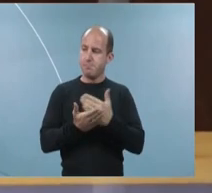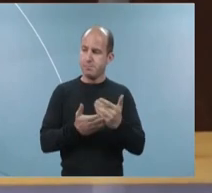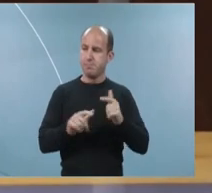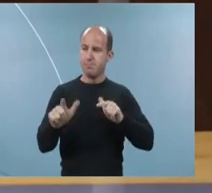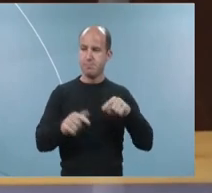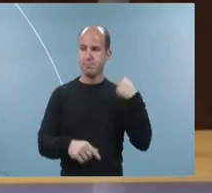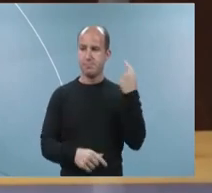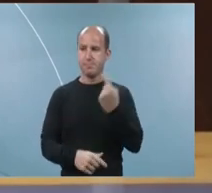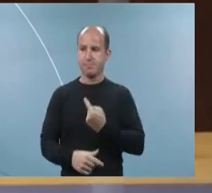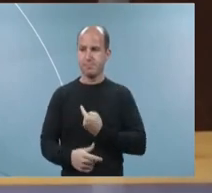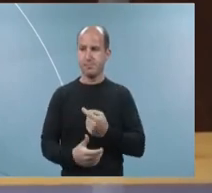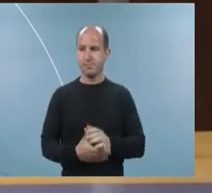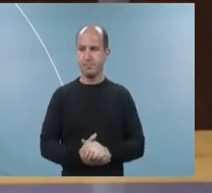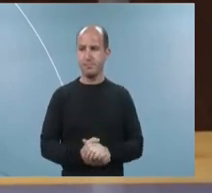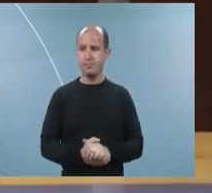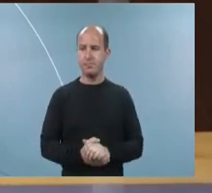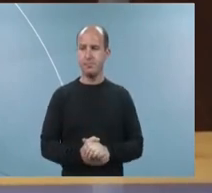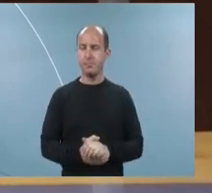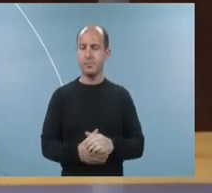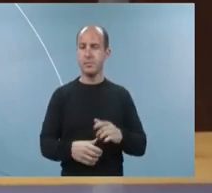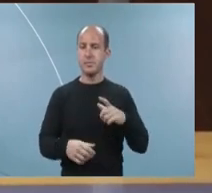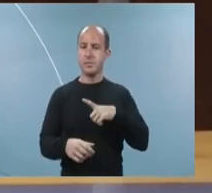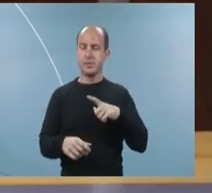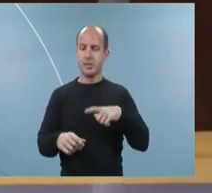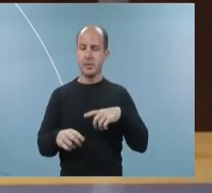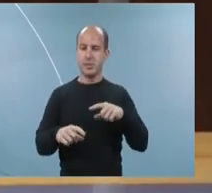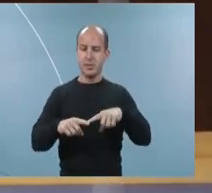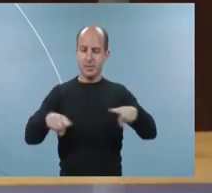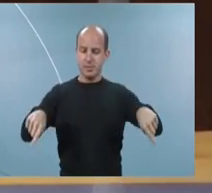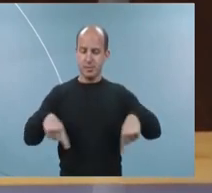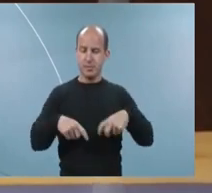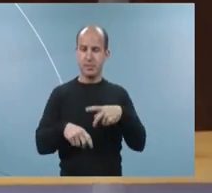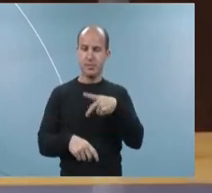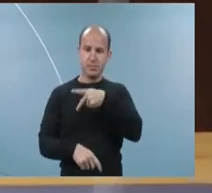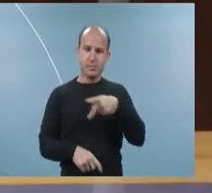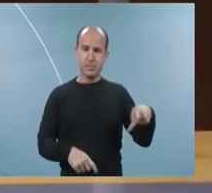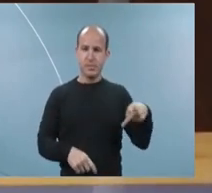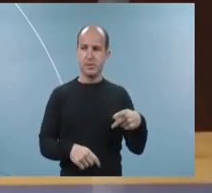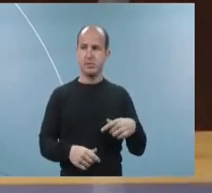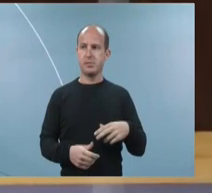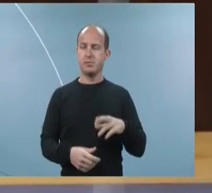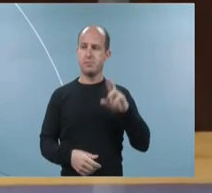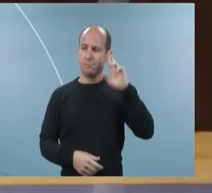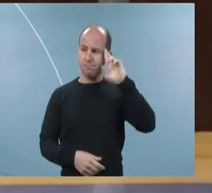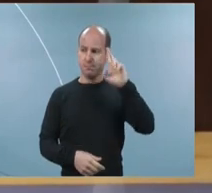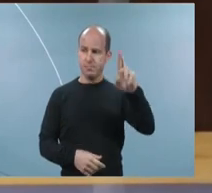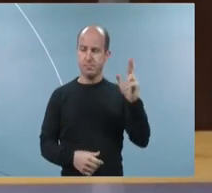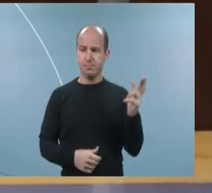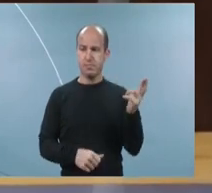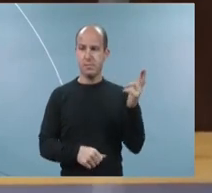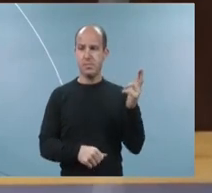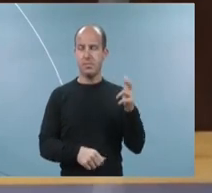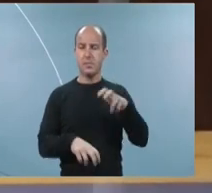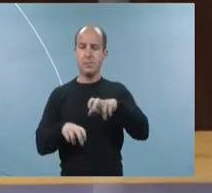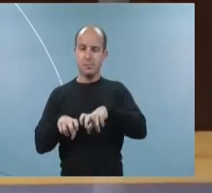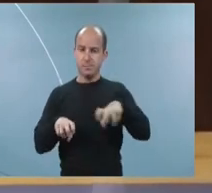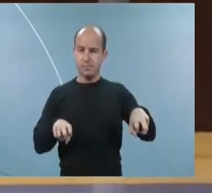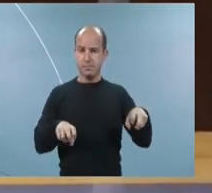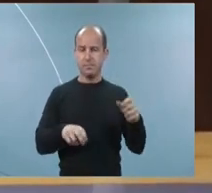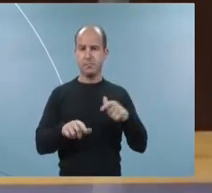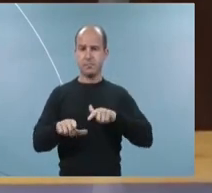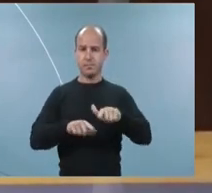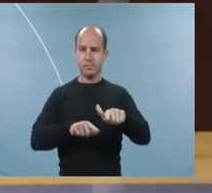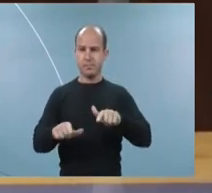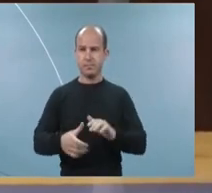iniciamos nossos trabalhos. Encontrando-se no gabinete da presidência, convido as seguintes autoridades para compor a mesa dos